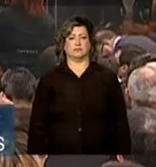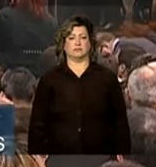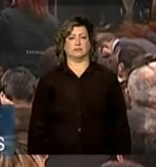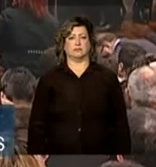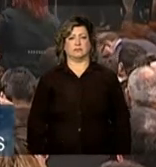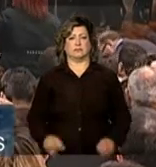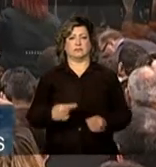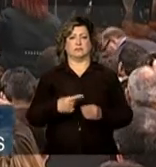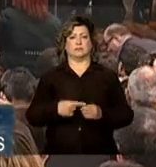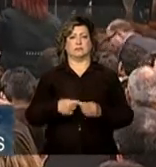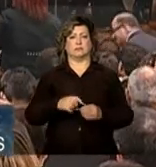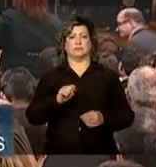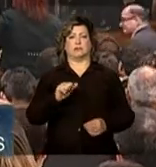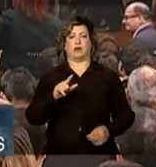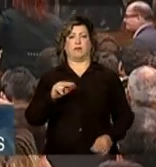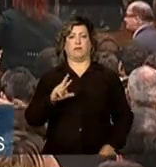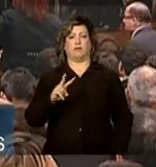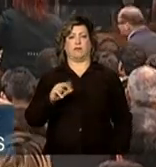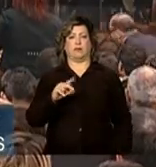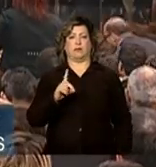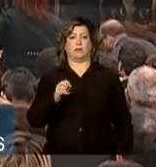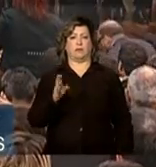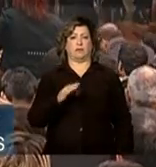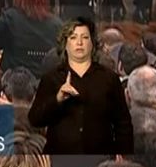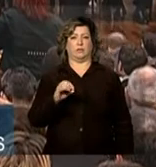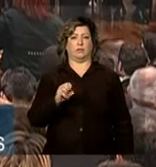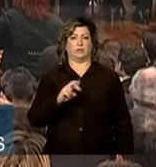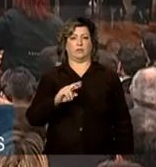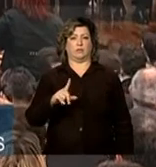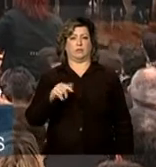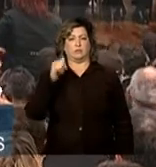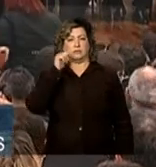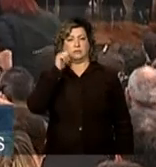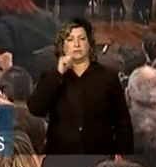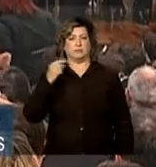Salvador do Sul, Carla Maria Spetti.